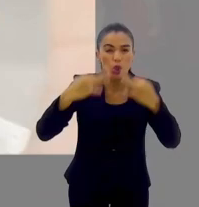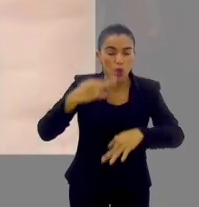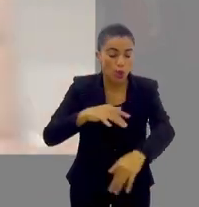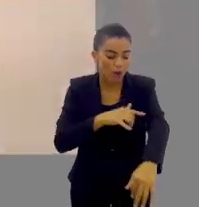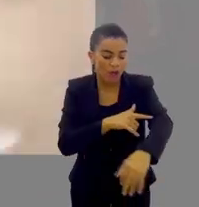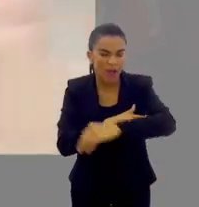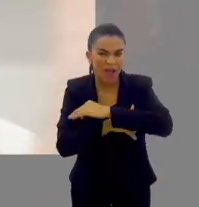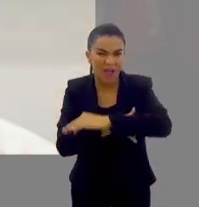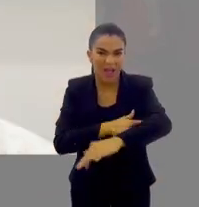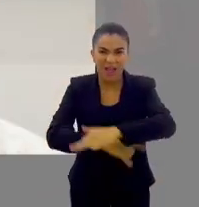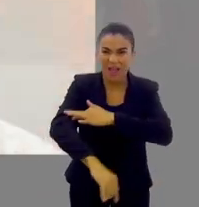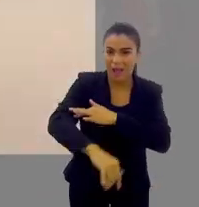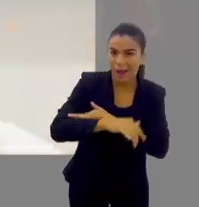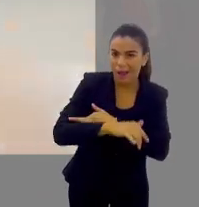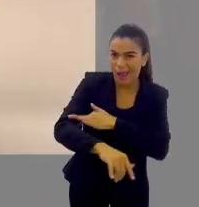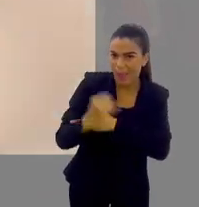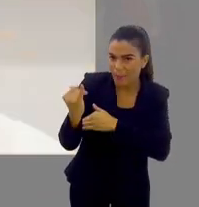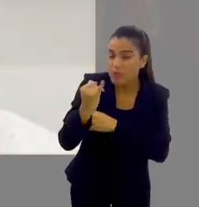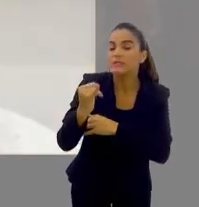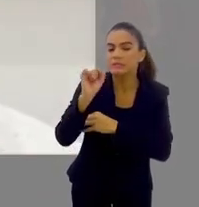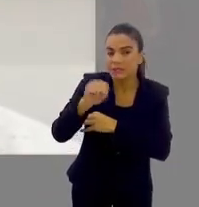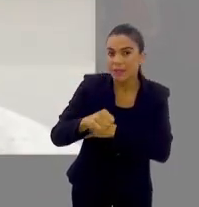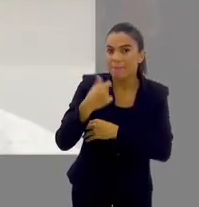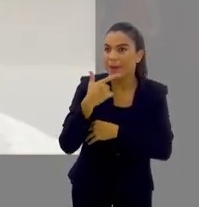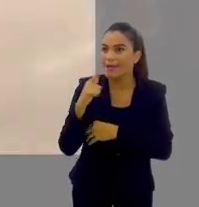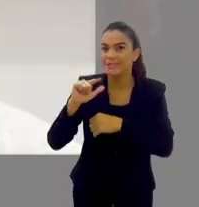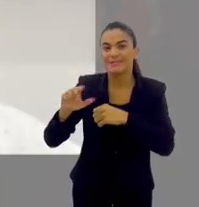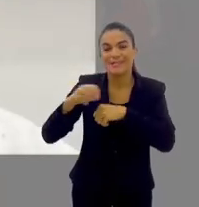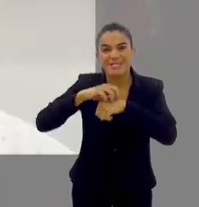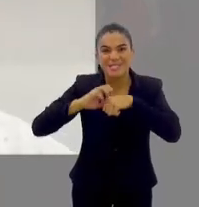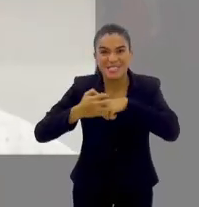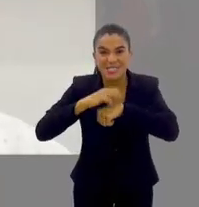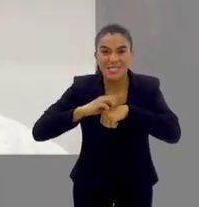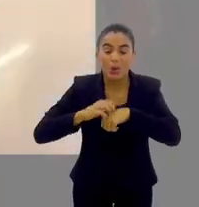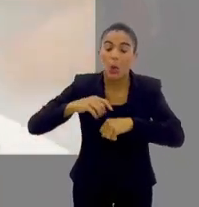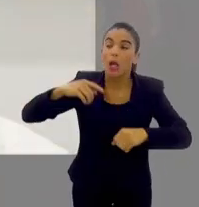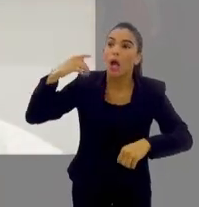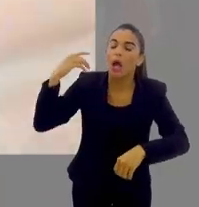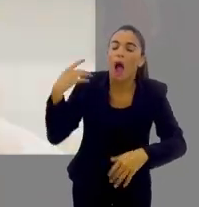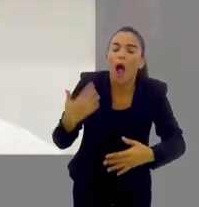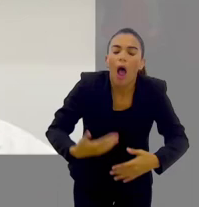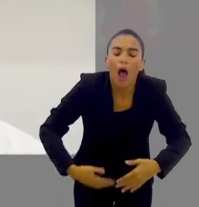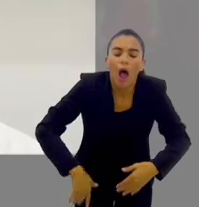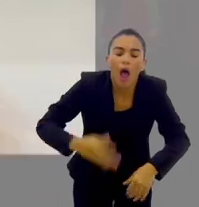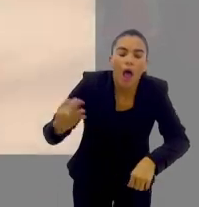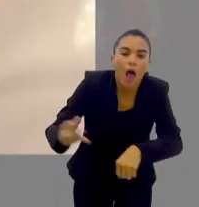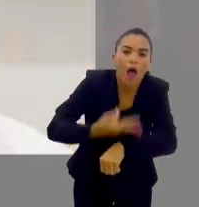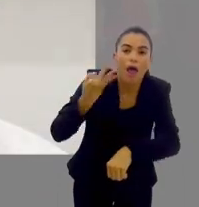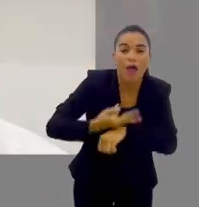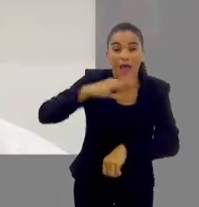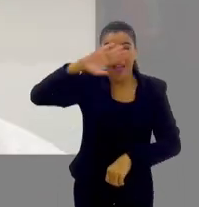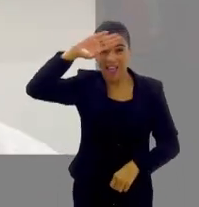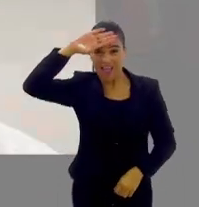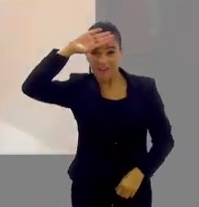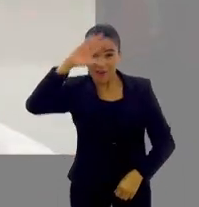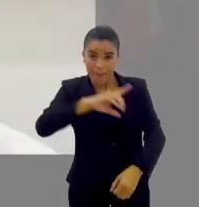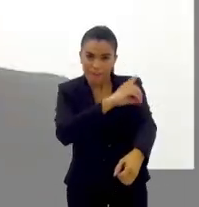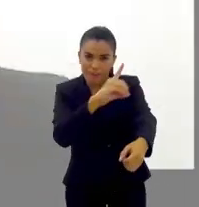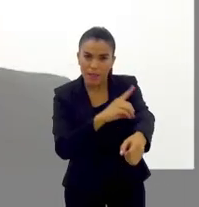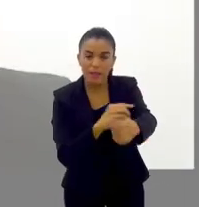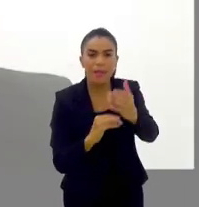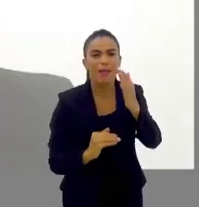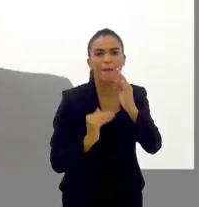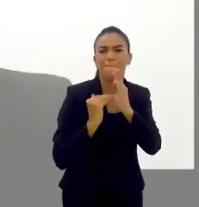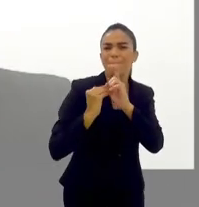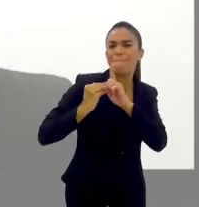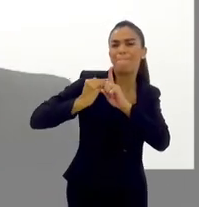dor articular da dengue é importante, mas não tanto quanto chikungunya, por exemplo, que a dor é mais marcada. A febre na dengue é a febre